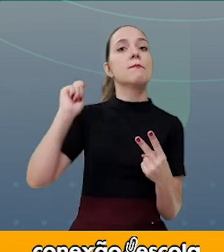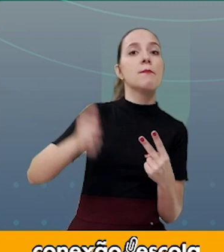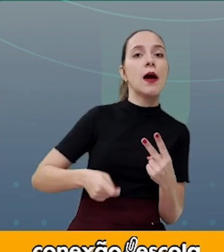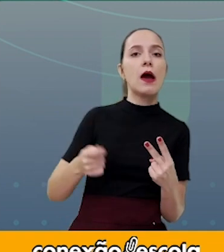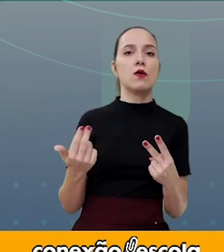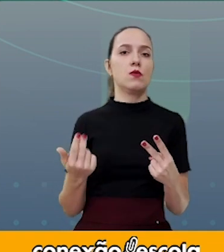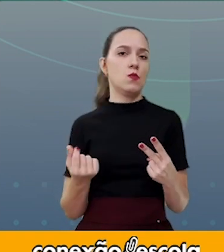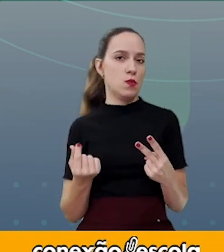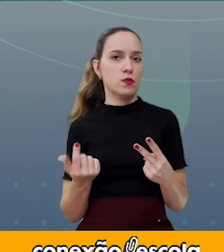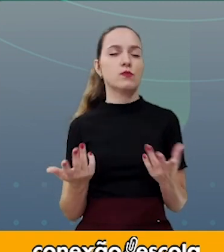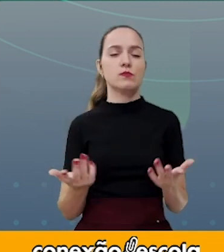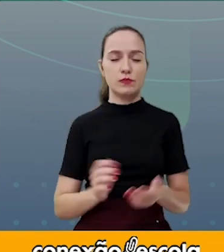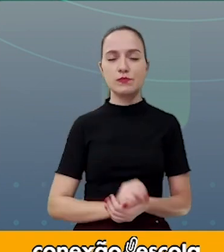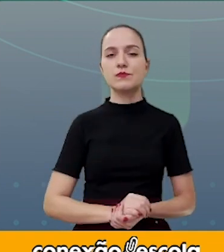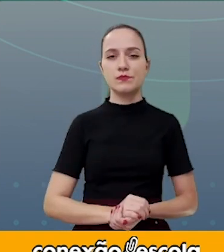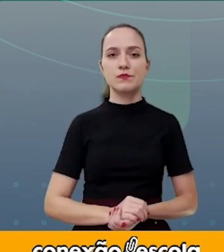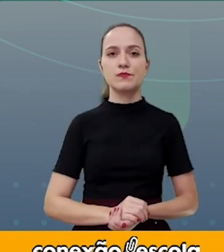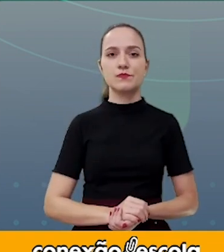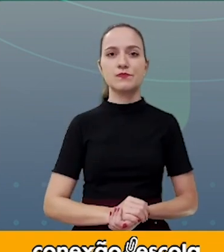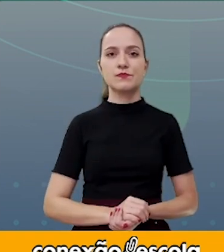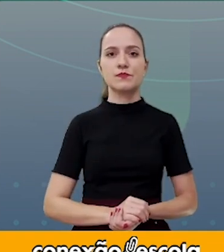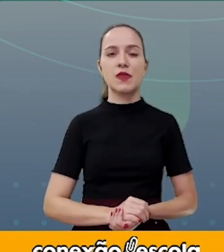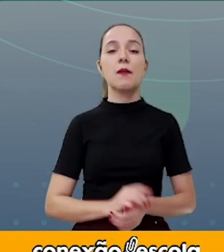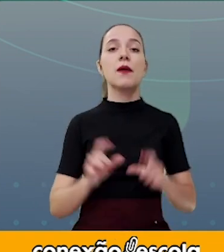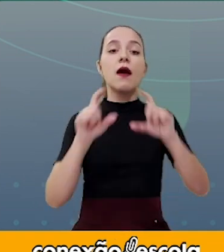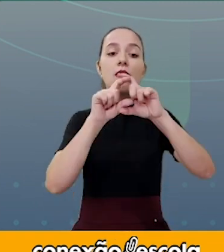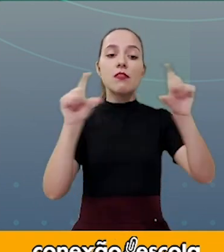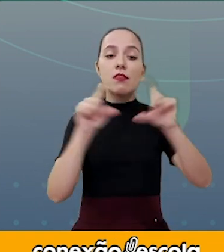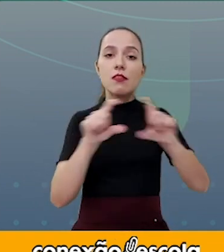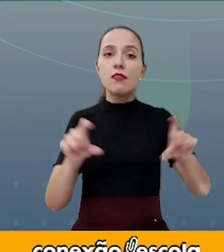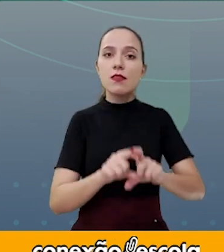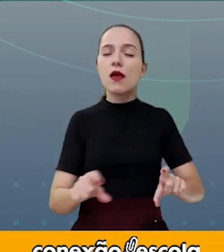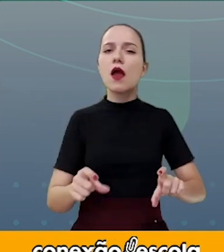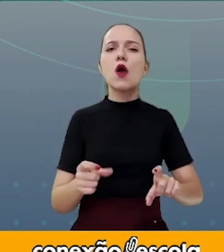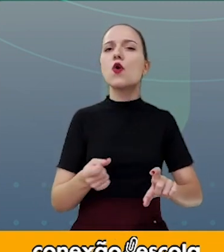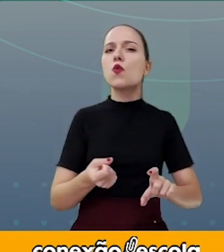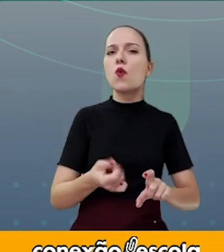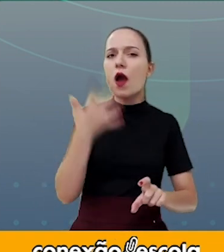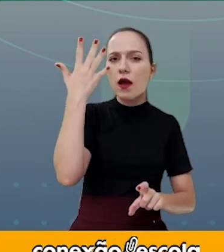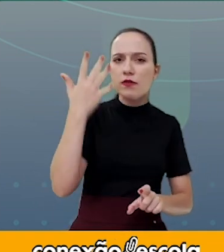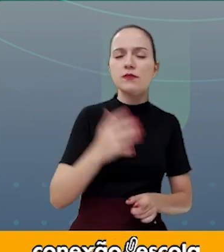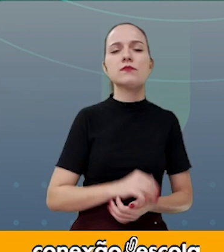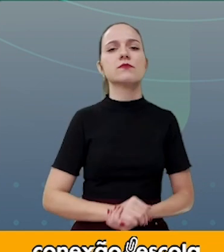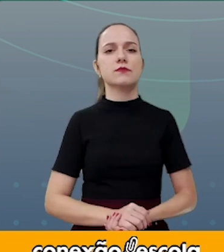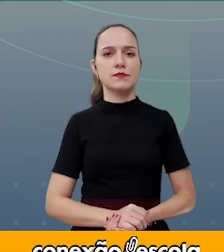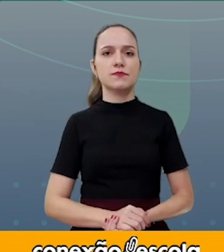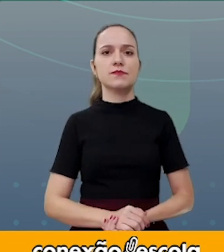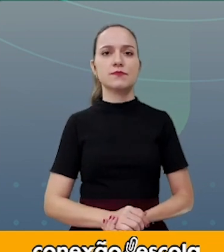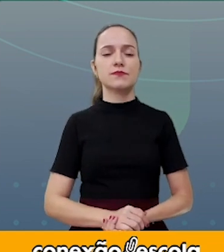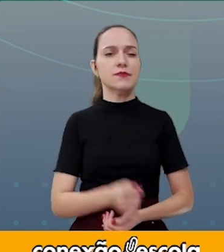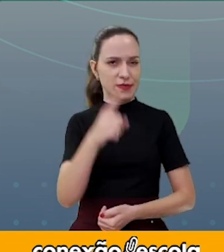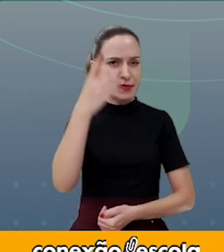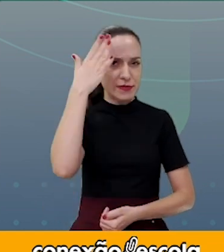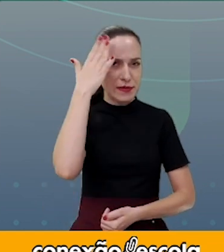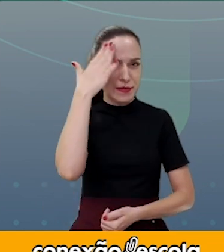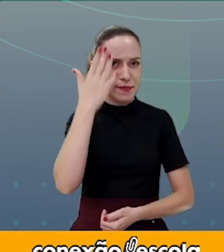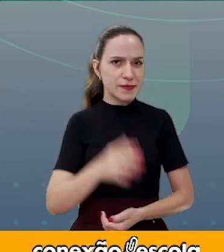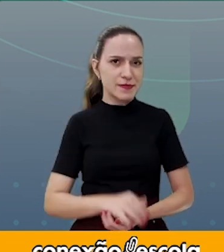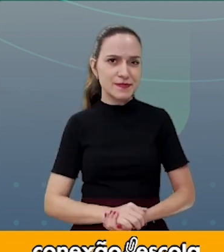valores, certo? E quantas linhas nós vamos precisar? Já